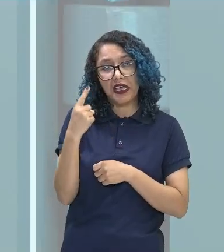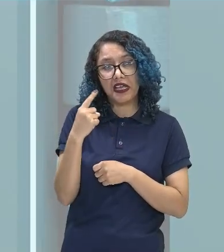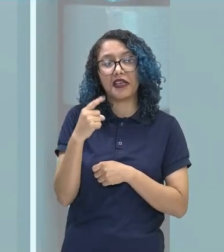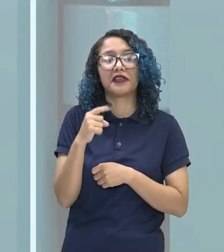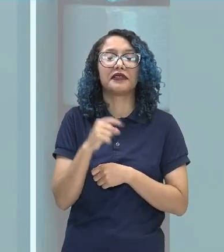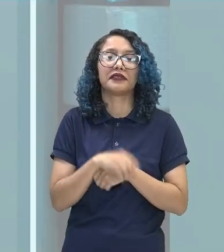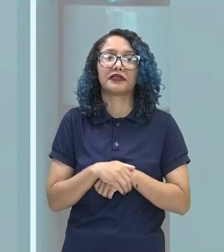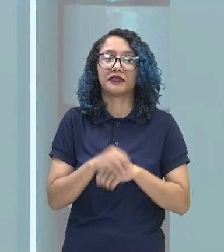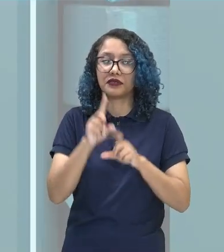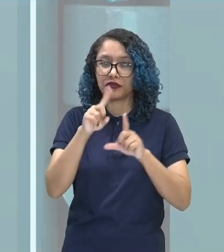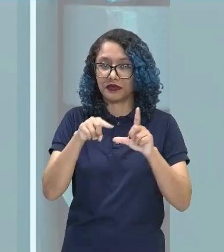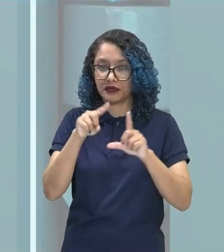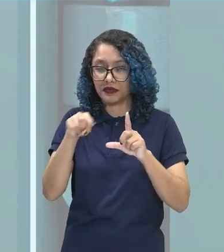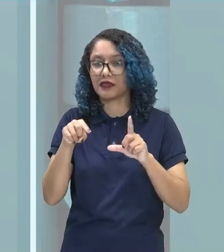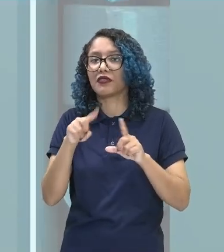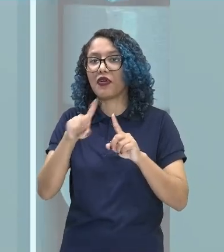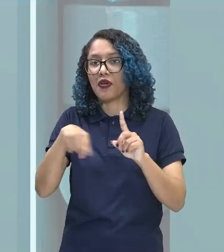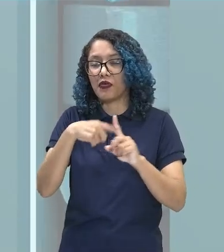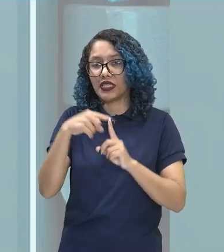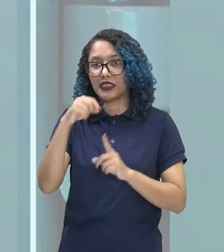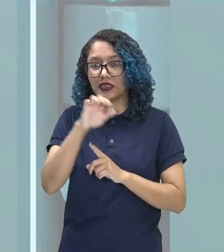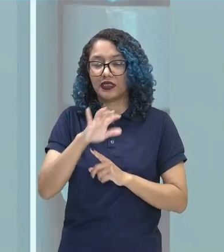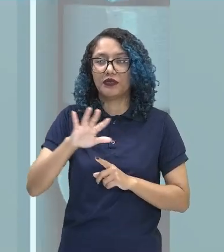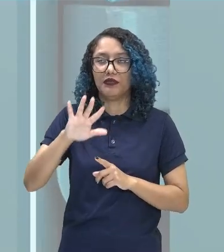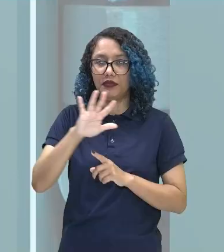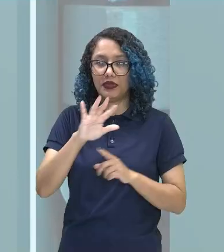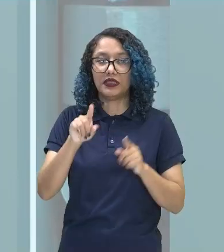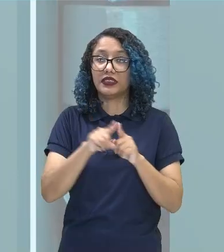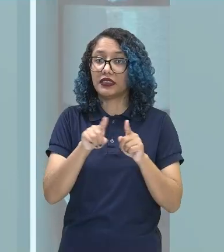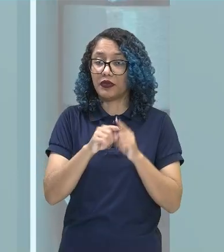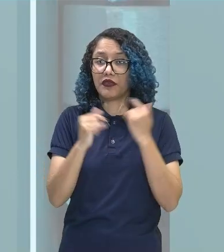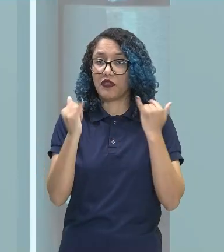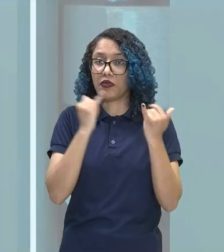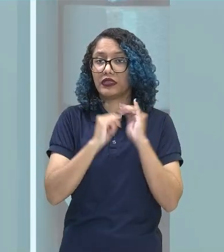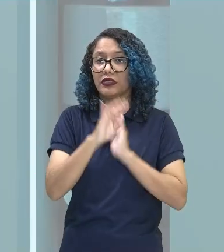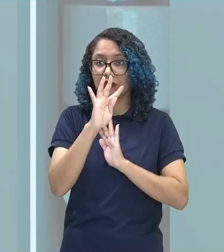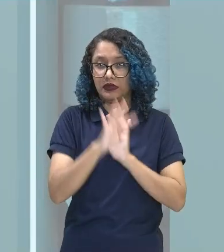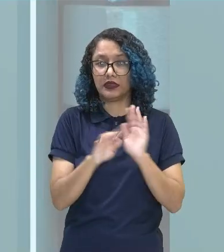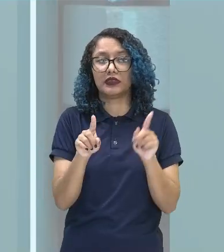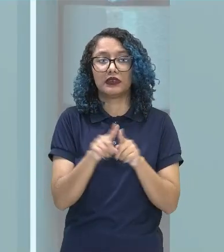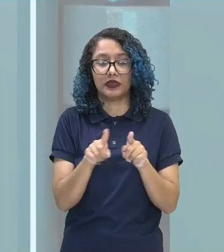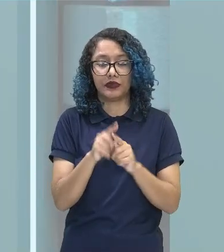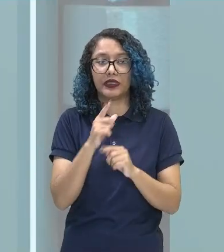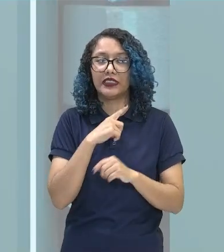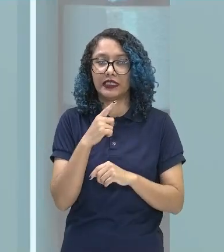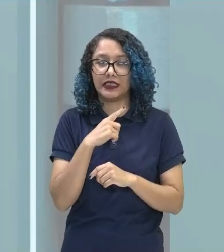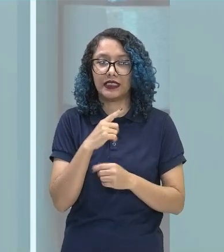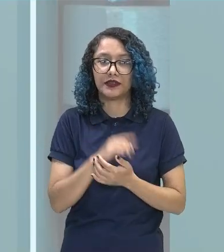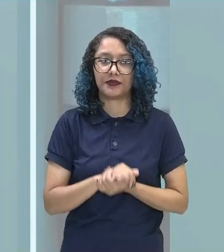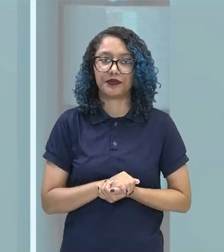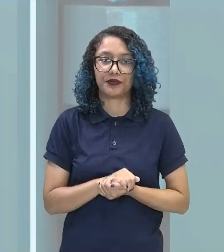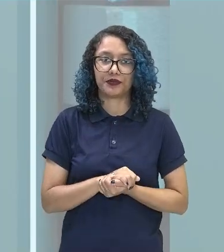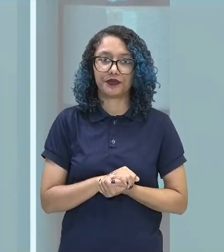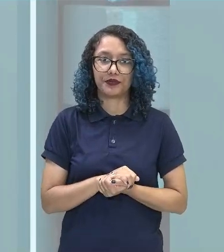e também, né, as informações em forma de texto, para